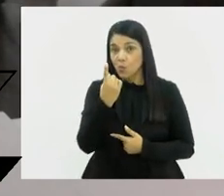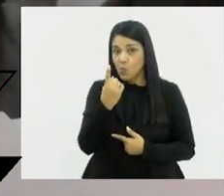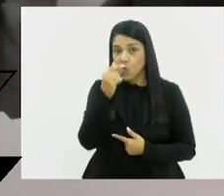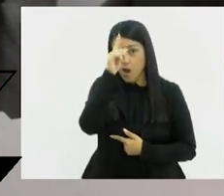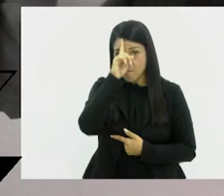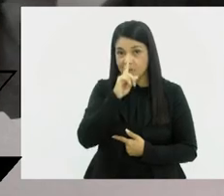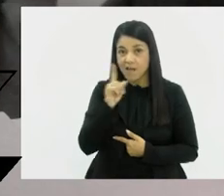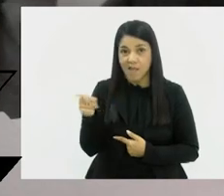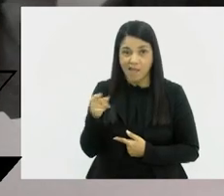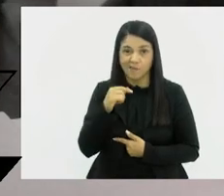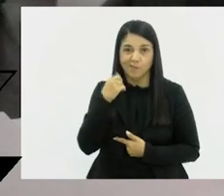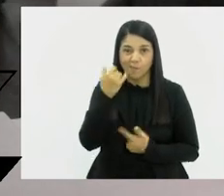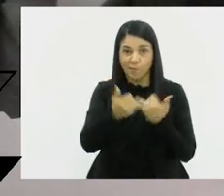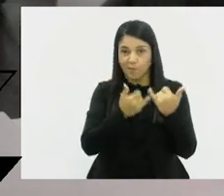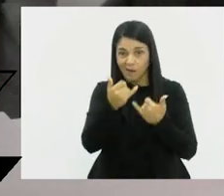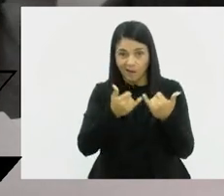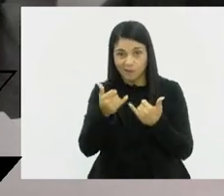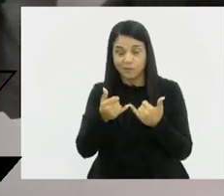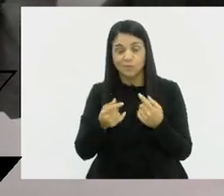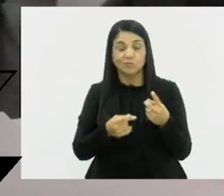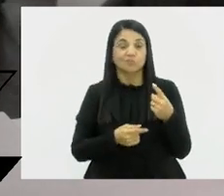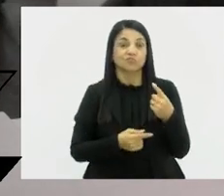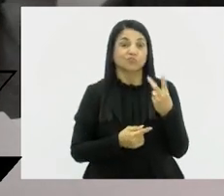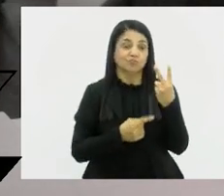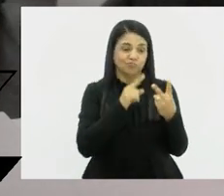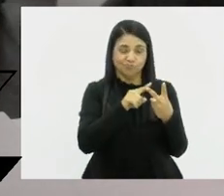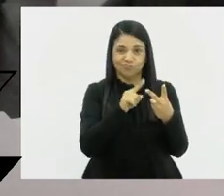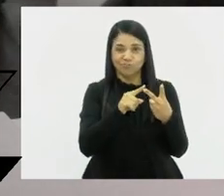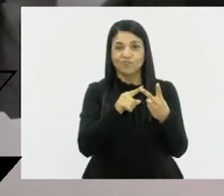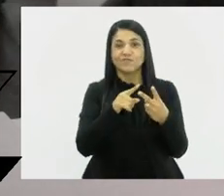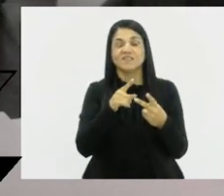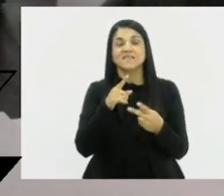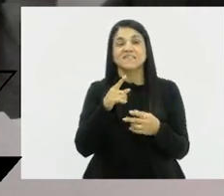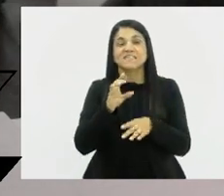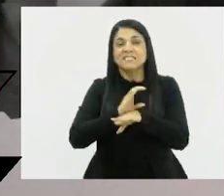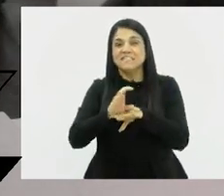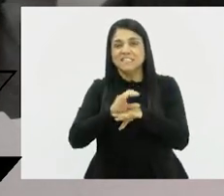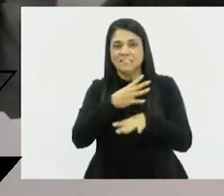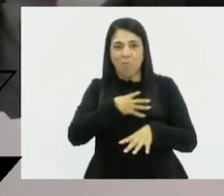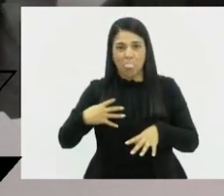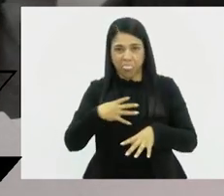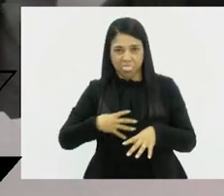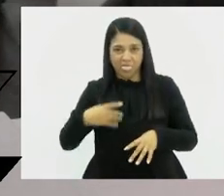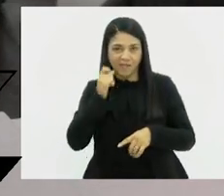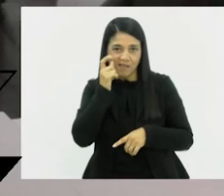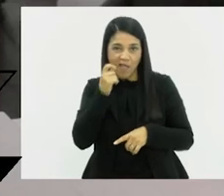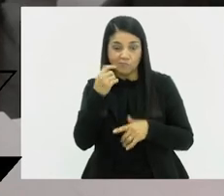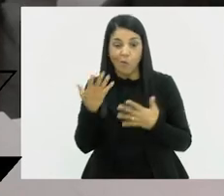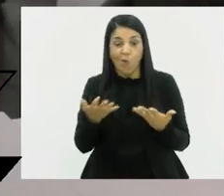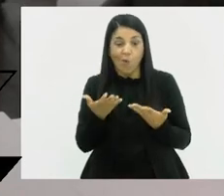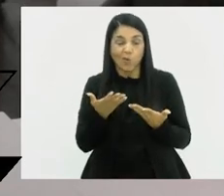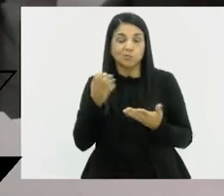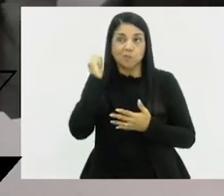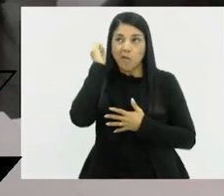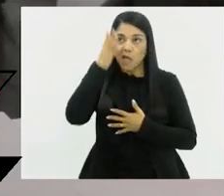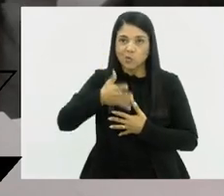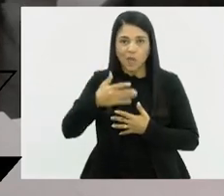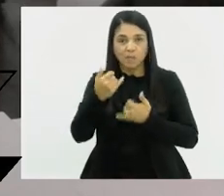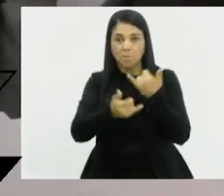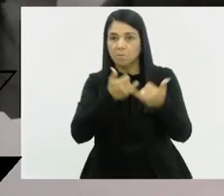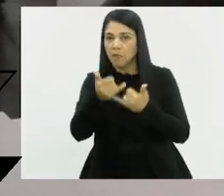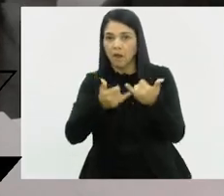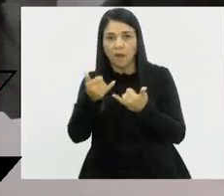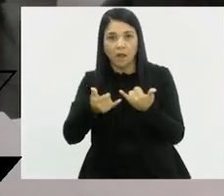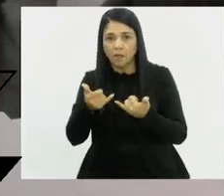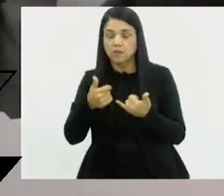aquele terrível, né? E o outro é o cinza listrado, mas são terríveis. Então, hoje resolveu brincar de pique lá. Eu estou meio assim, fora